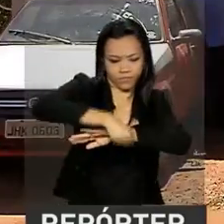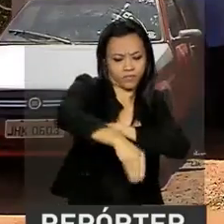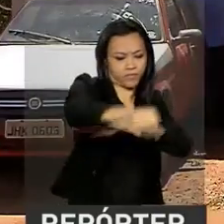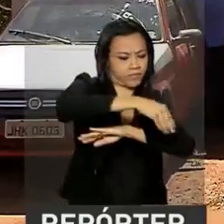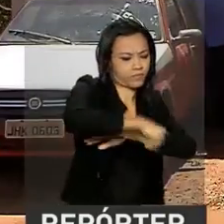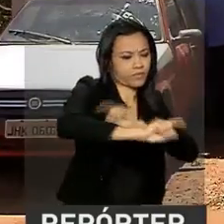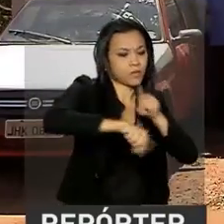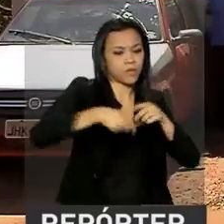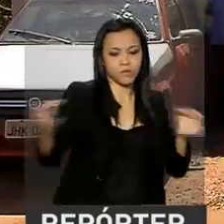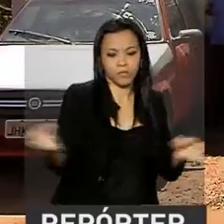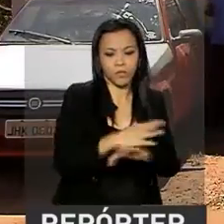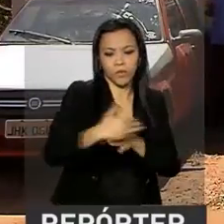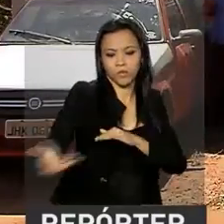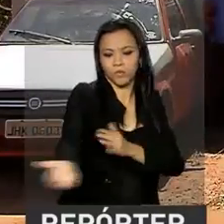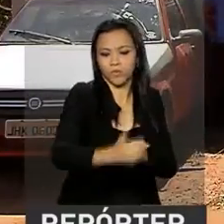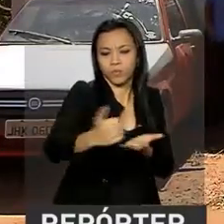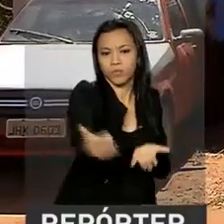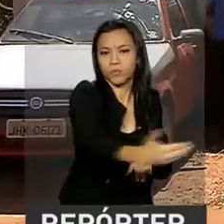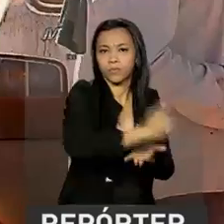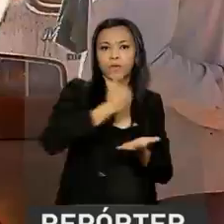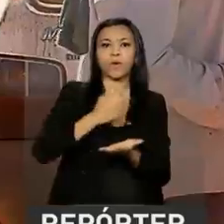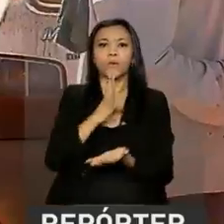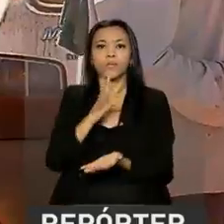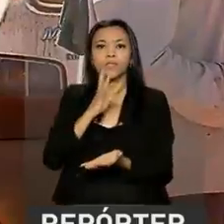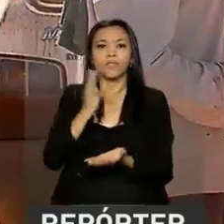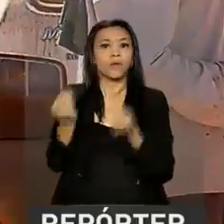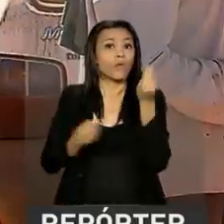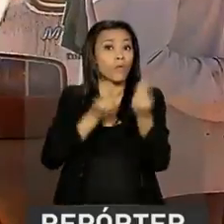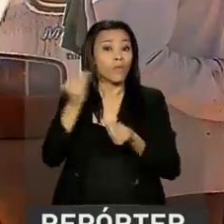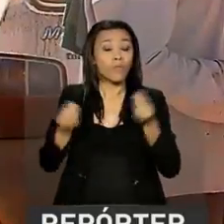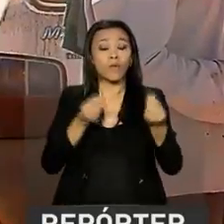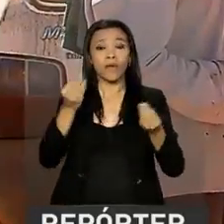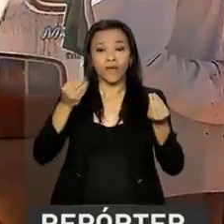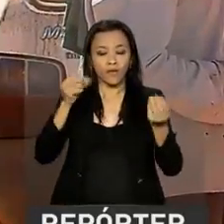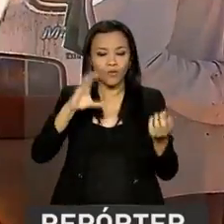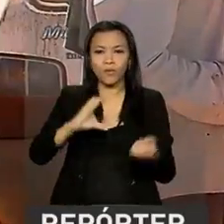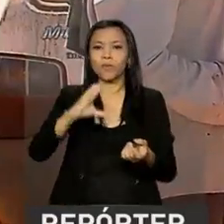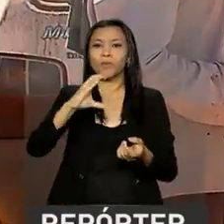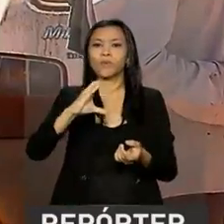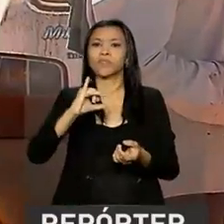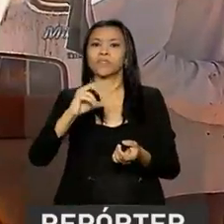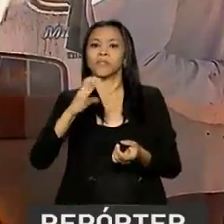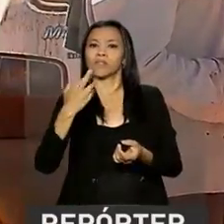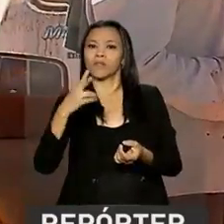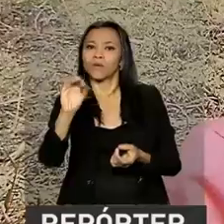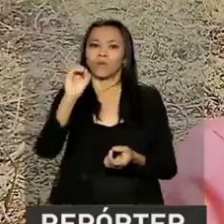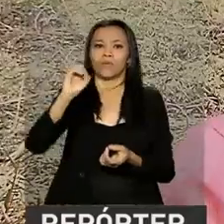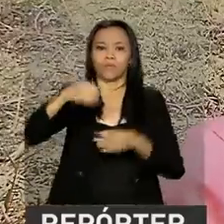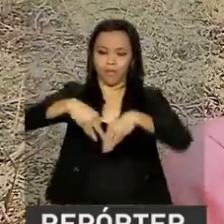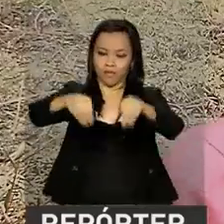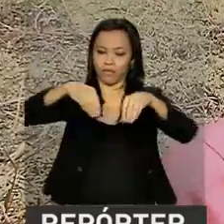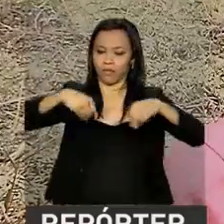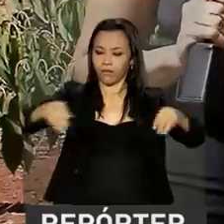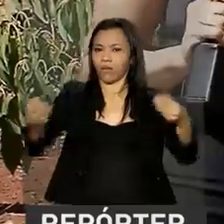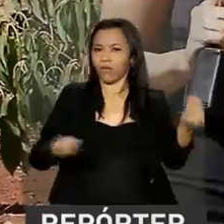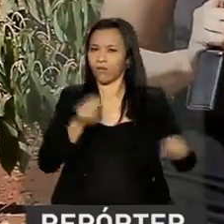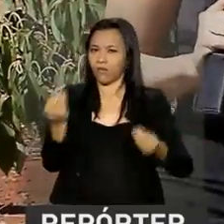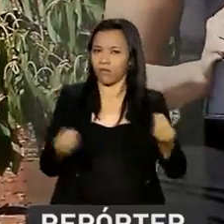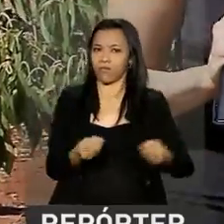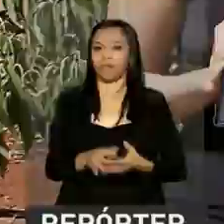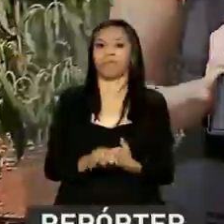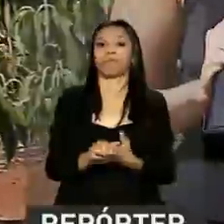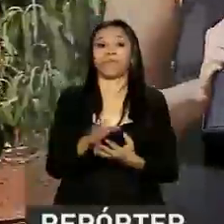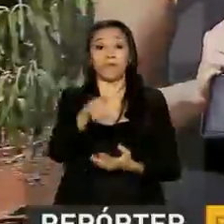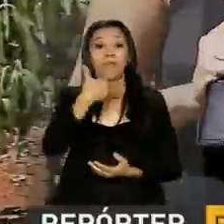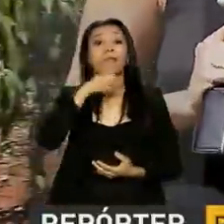colher entender entender o ciclo da terra né trazer as crianças ter essa reconexão com com a terra e para quem